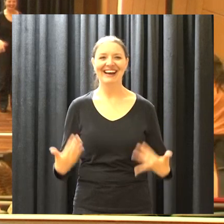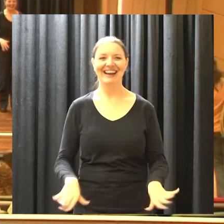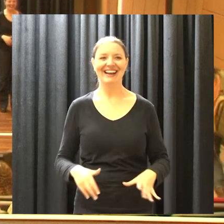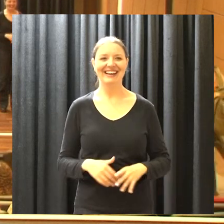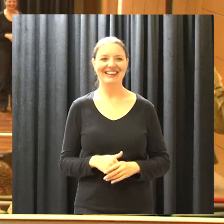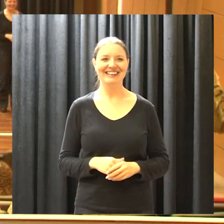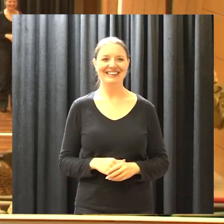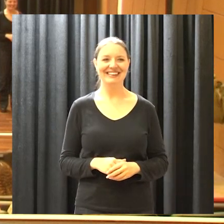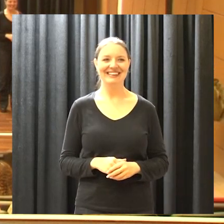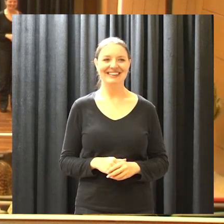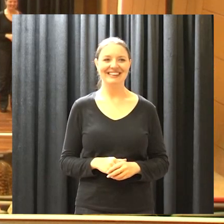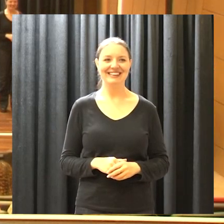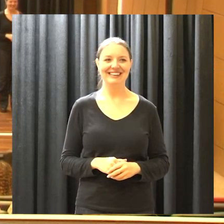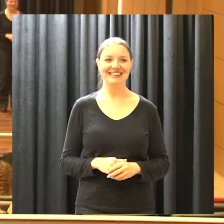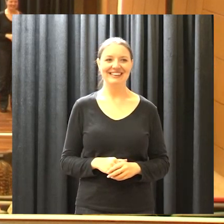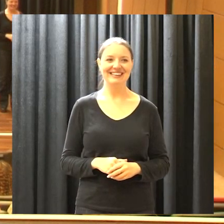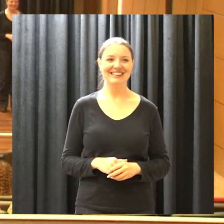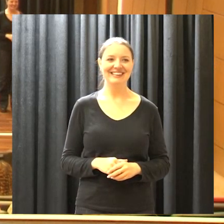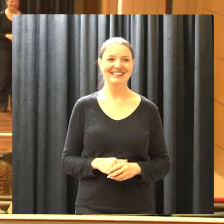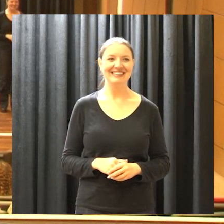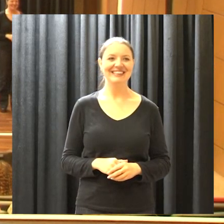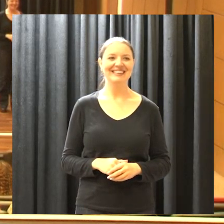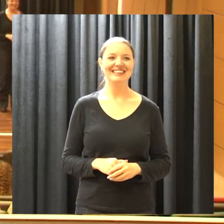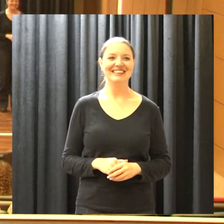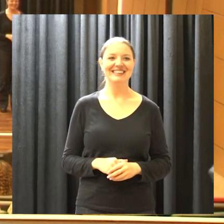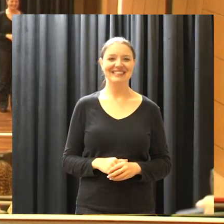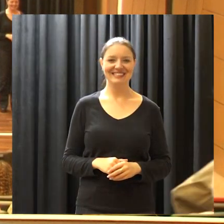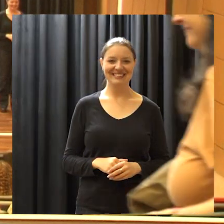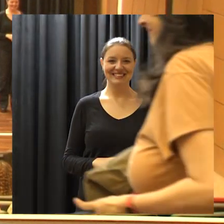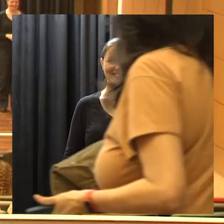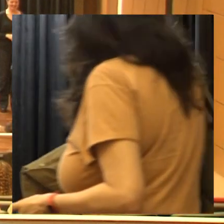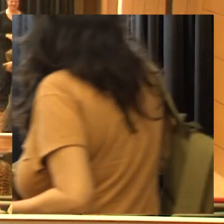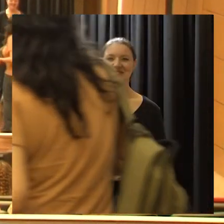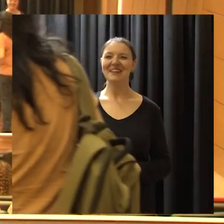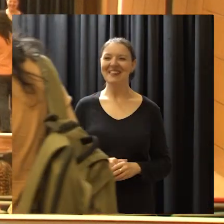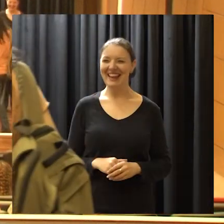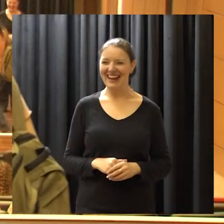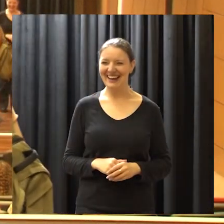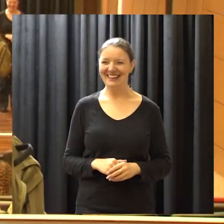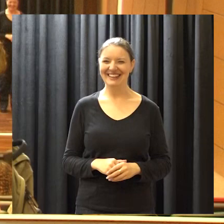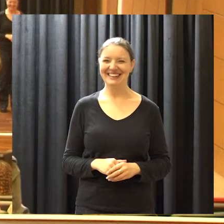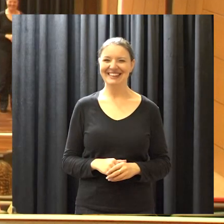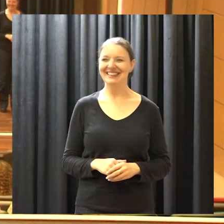Mas, enfim, oi. E chegou a Anaí. Vamos passar para apresentar.